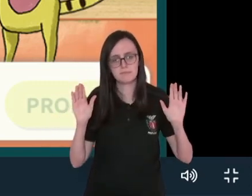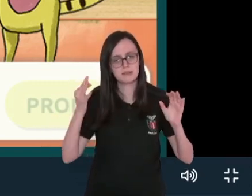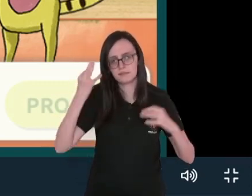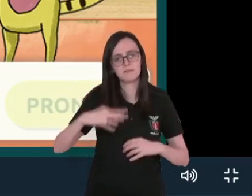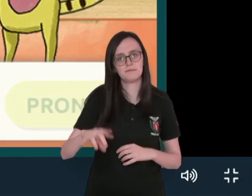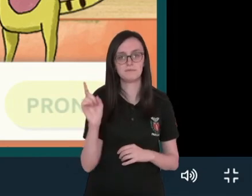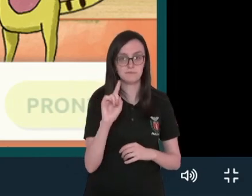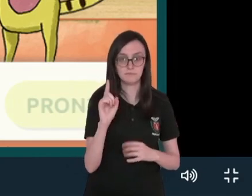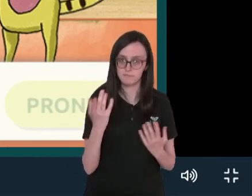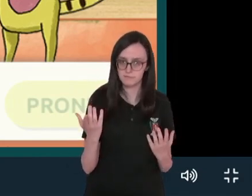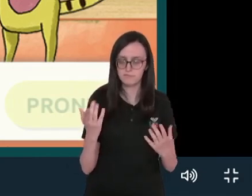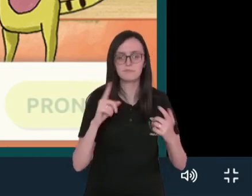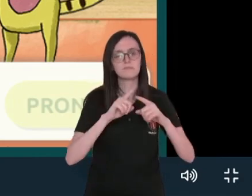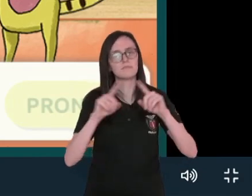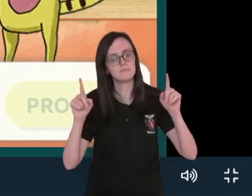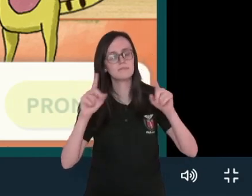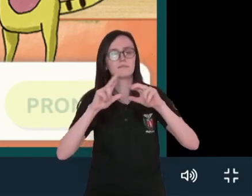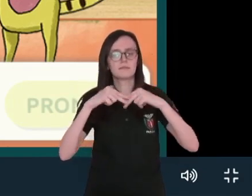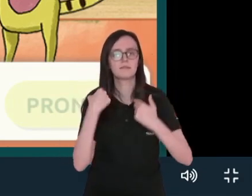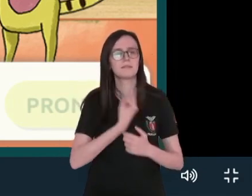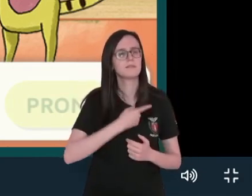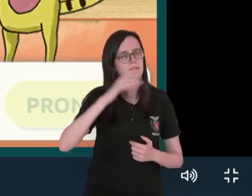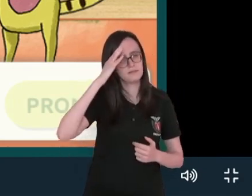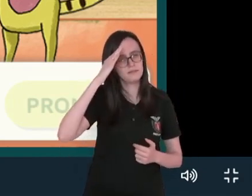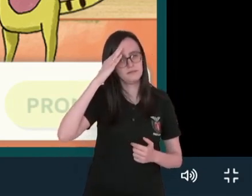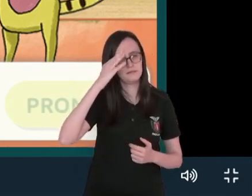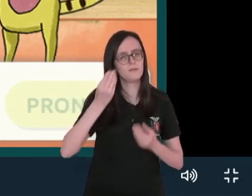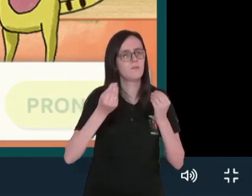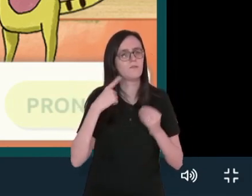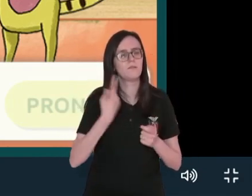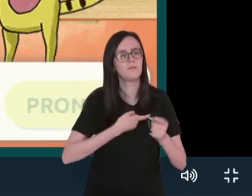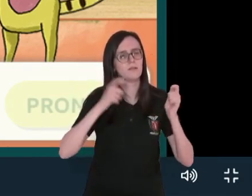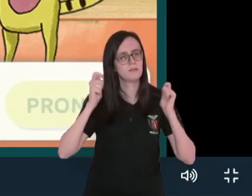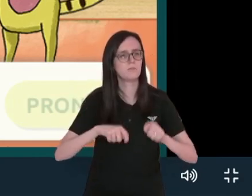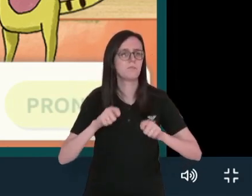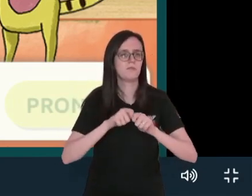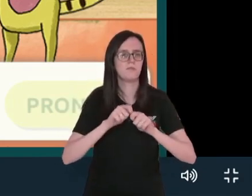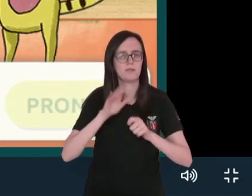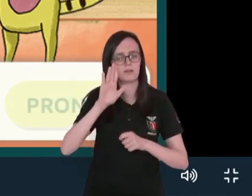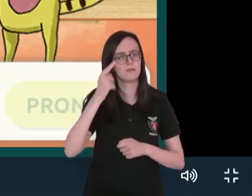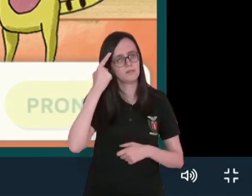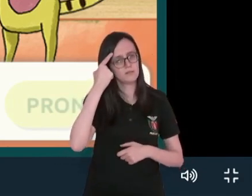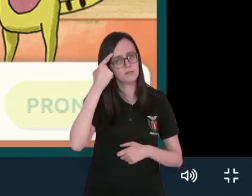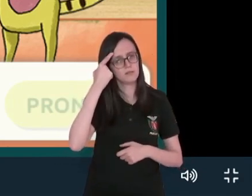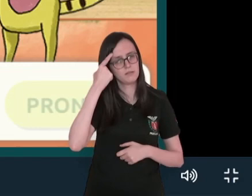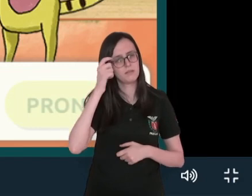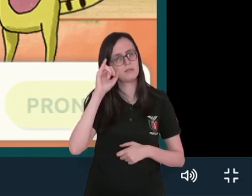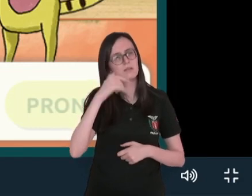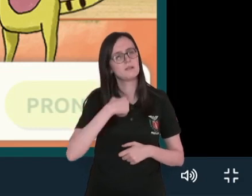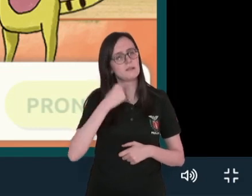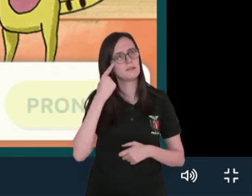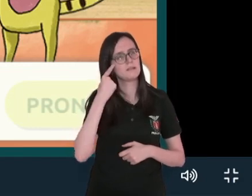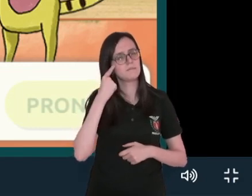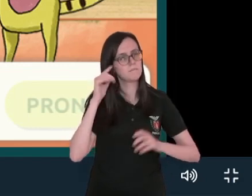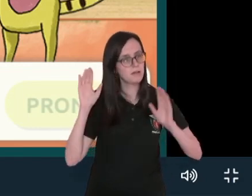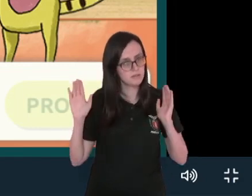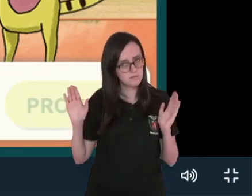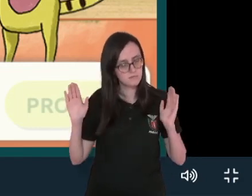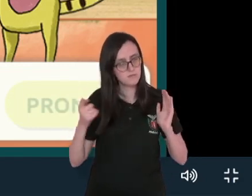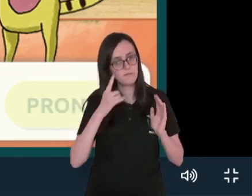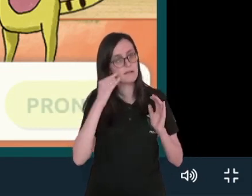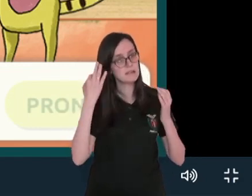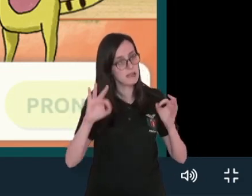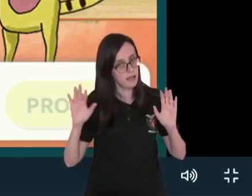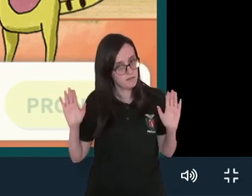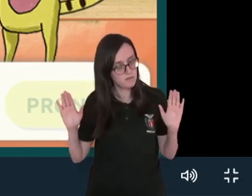dá certo, né? Então, aí a gente tem que pensar um pouquinho aqui o que a gente pode fazer. Então, se eu colocar, por exemplo, estou tendo uma ideia, não sei se vai dar